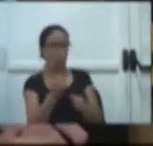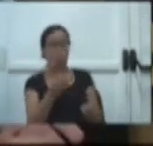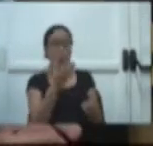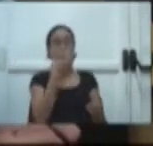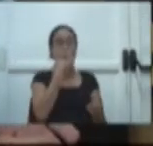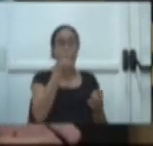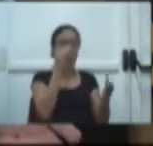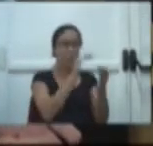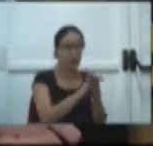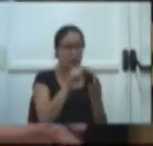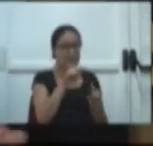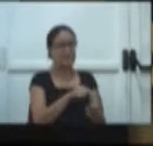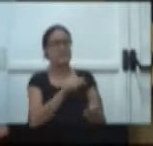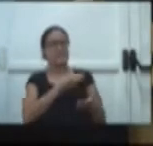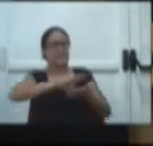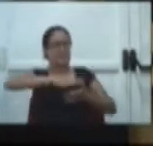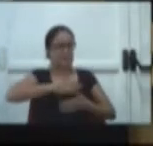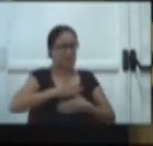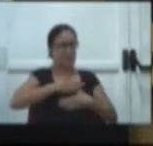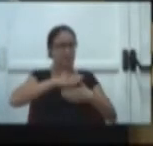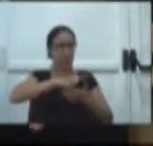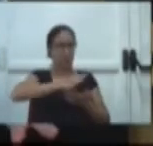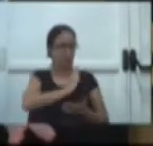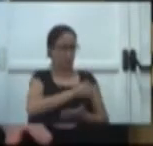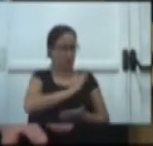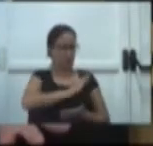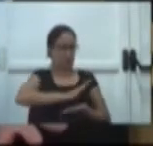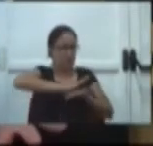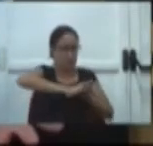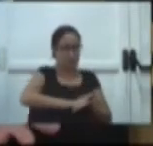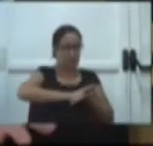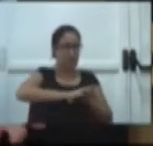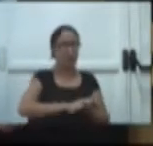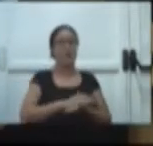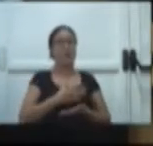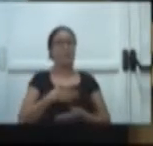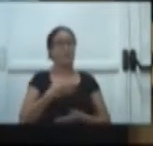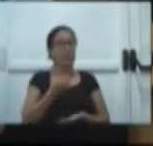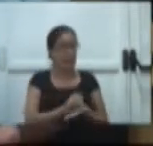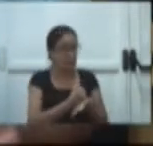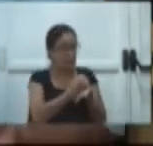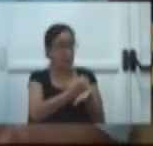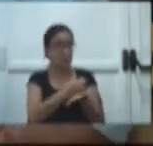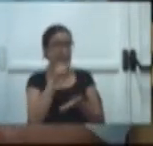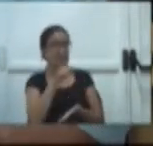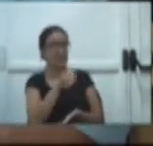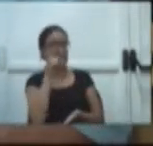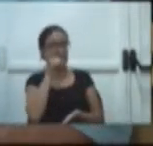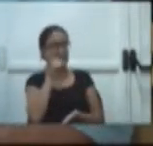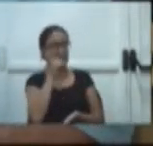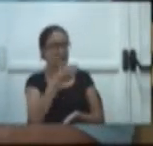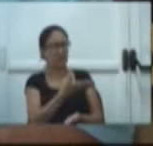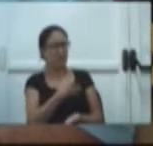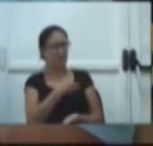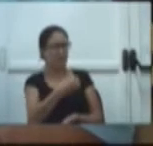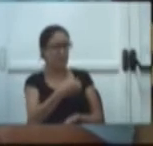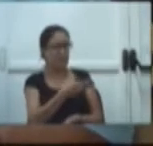Eu liguei para a doutora Mayra: doutora Mayra, por favor, me ajude. Minha filha está com sintoma de